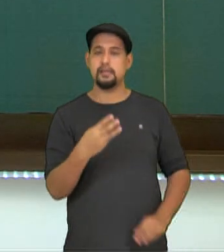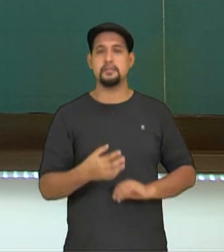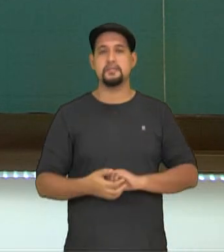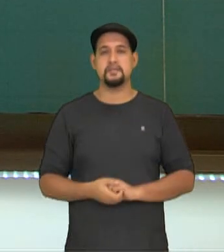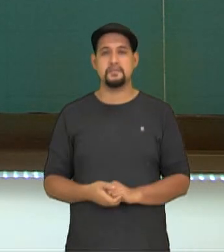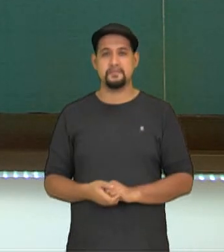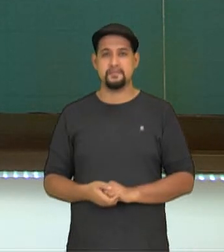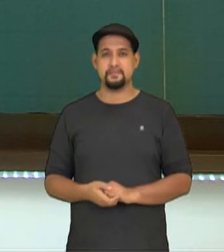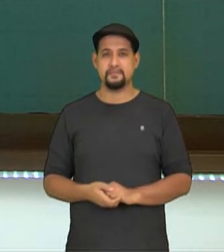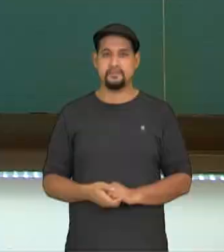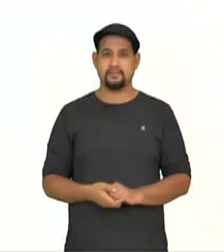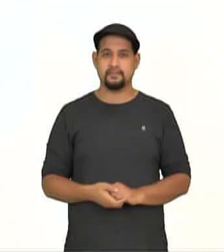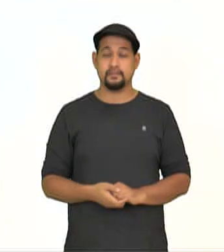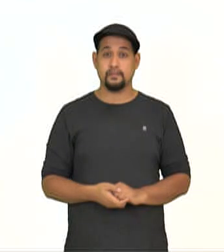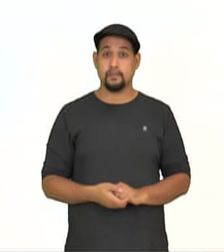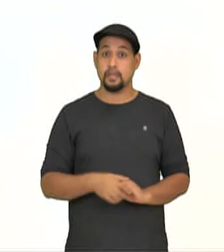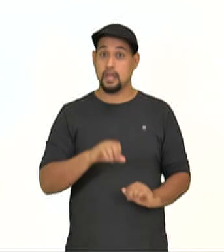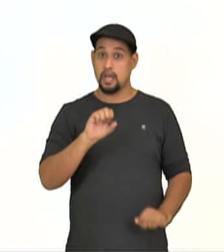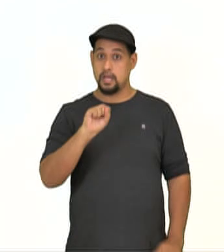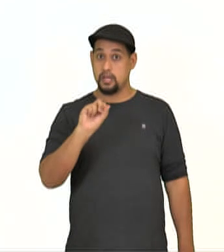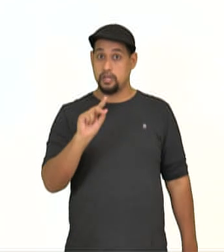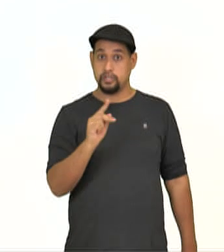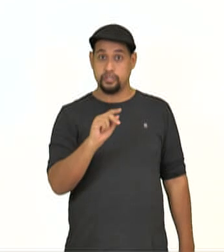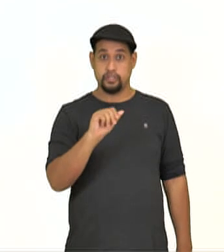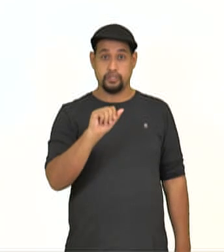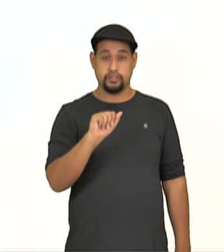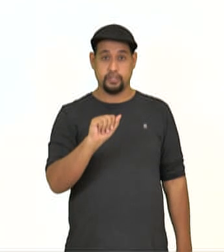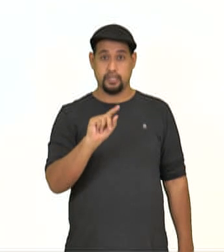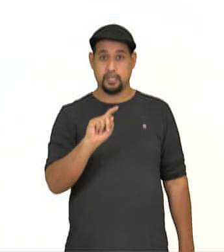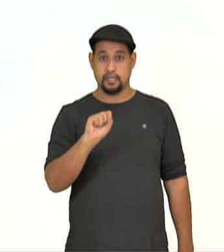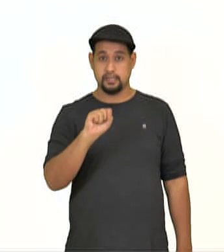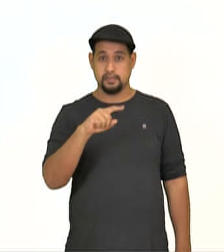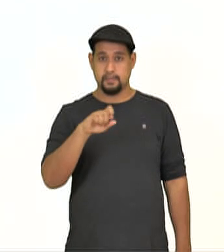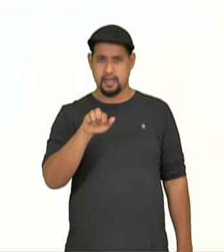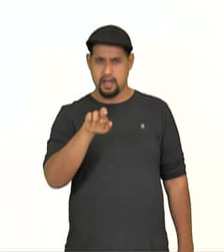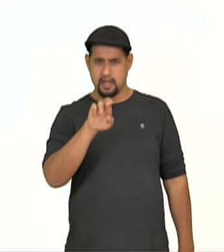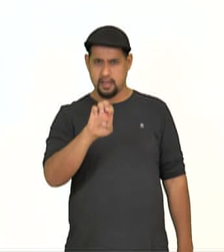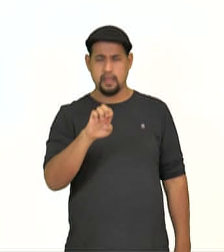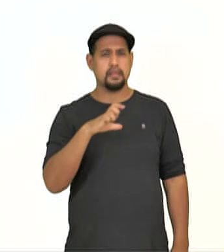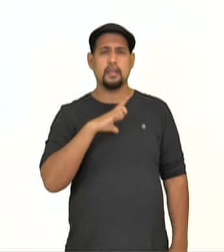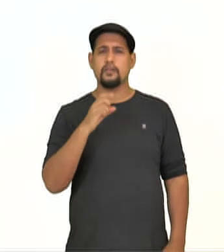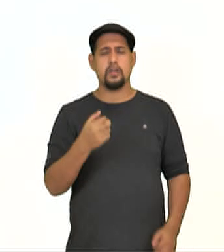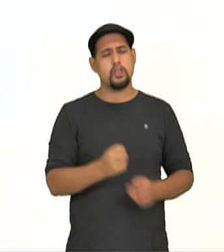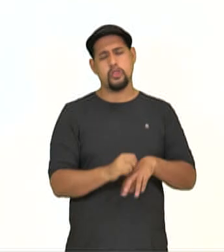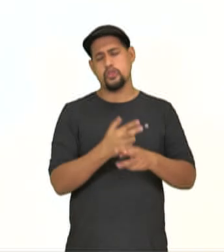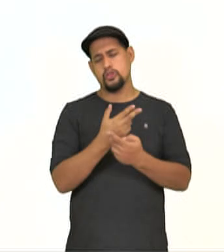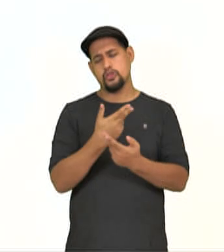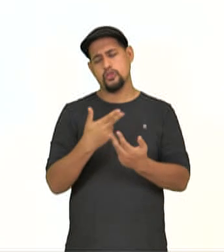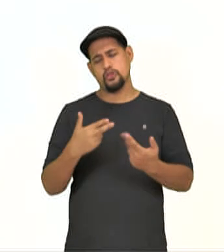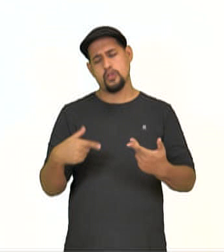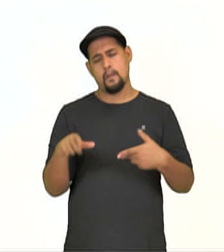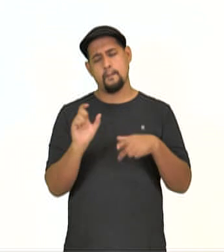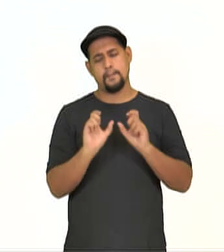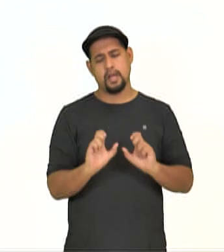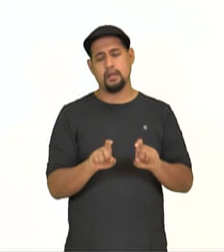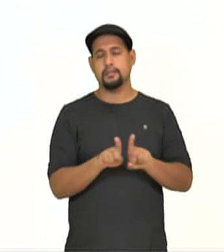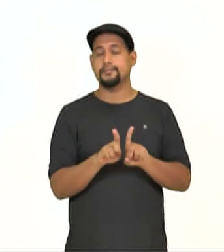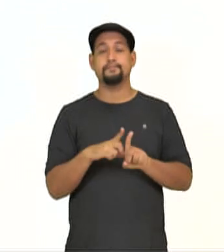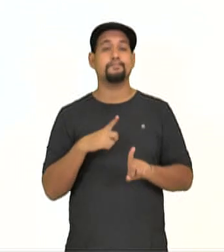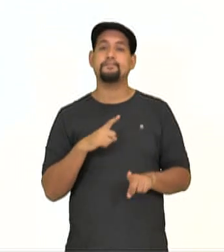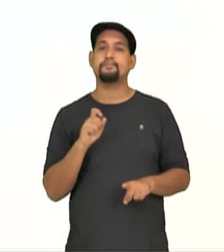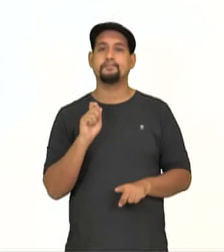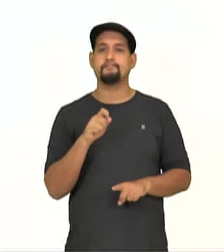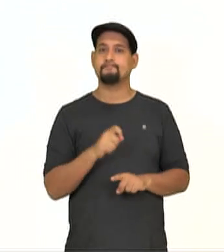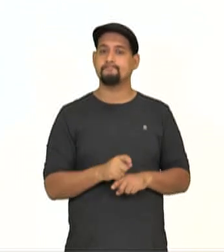1603. Shakespeare era letrado e trouxe para suas peças inúmeras palavras e expressões